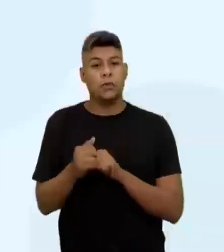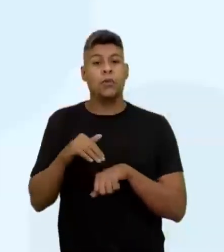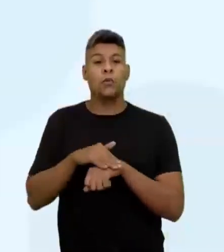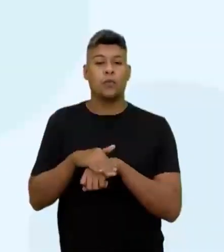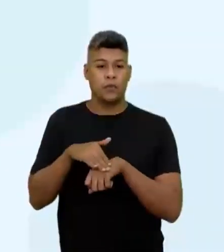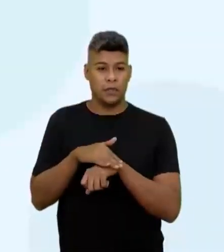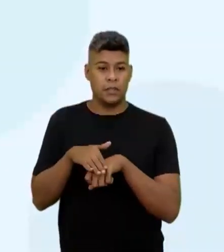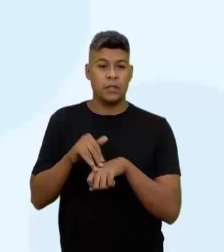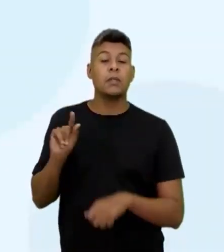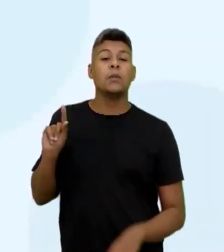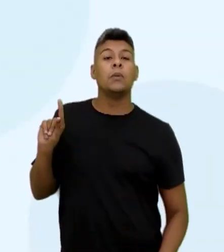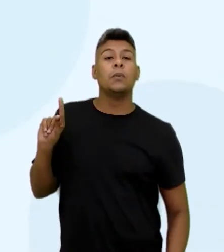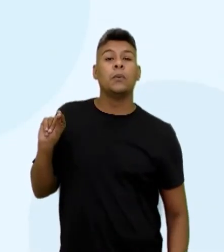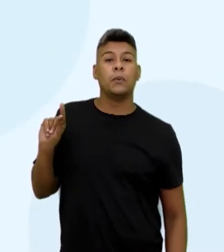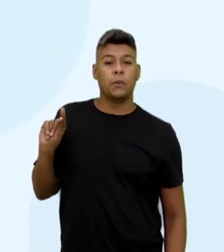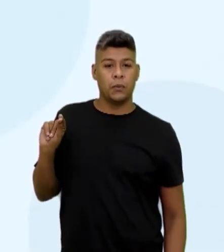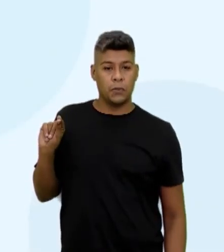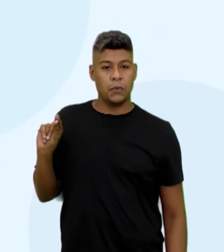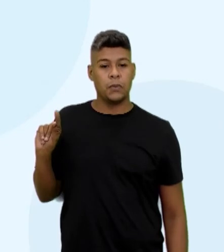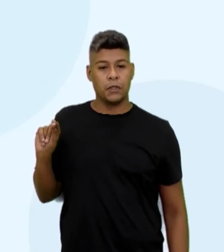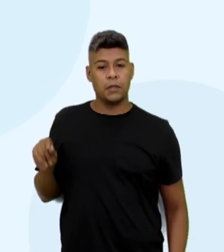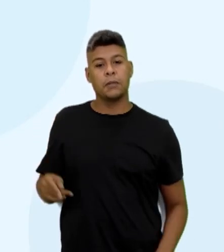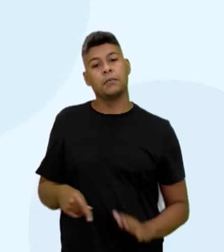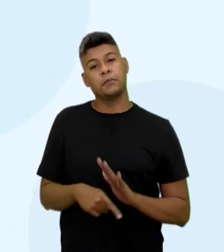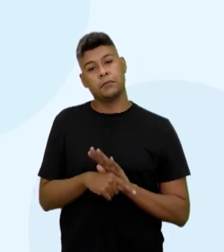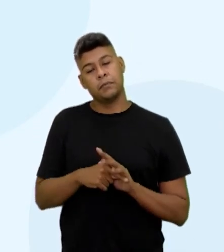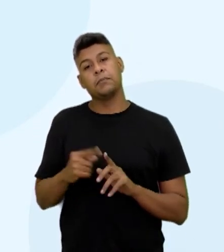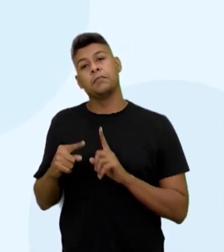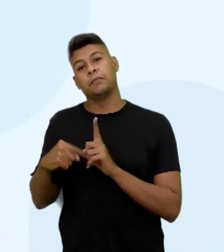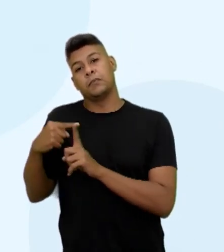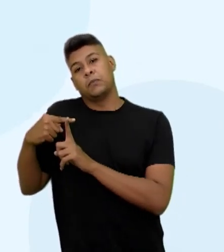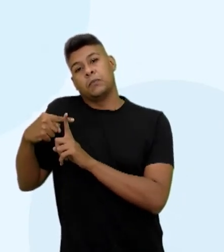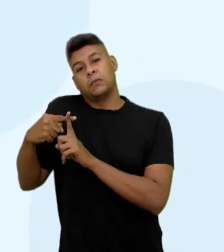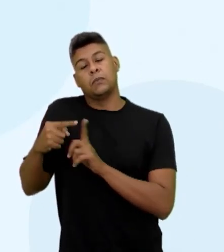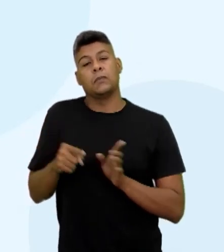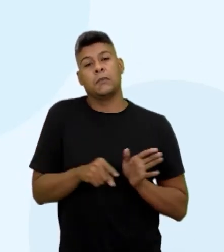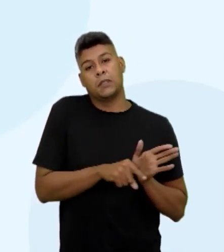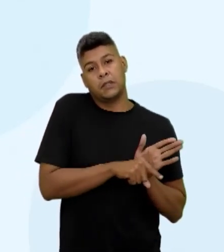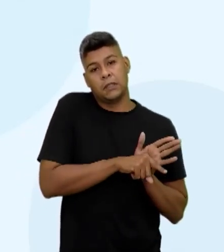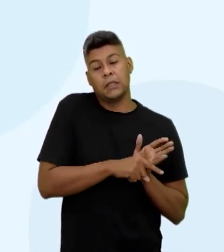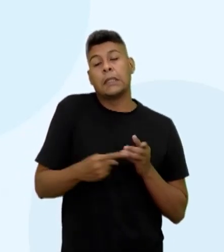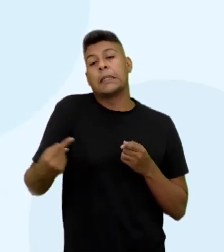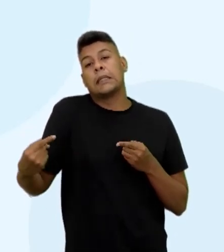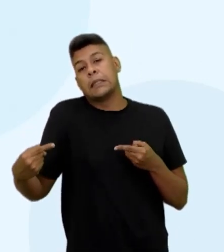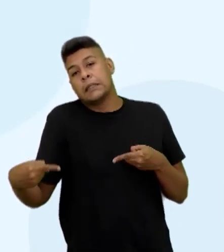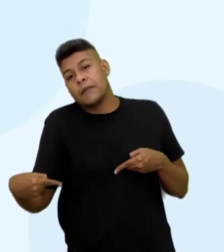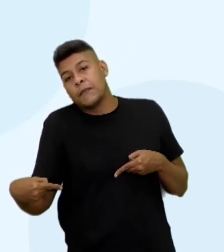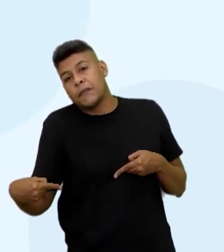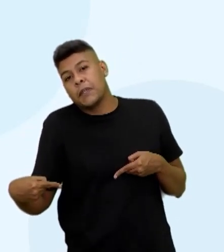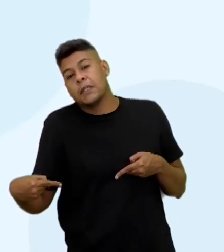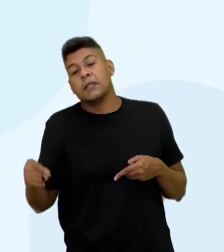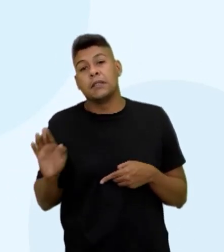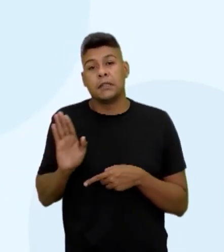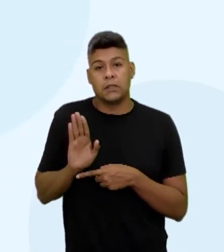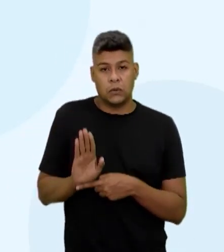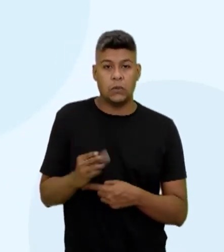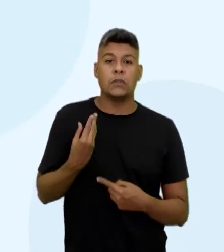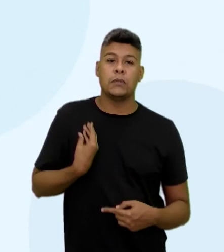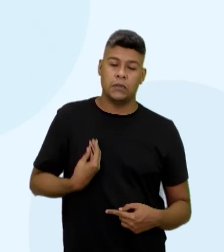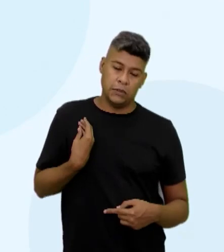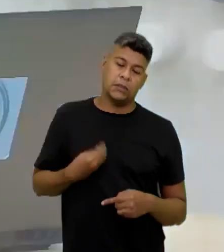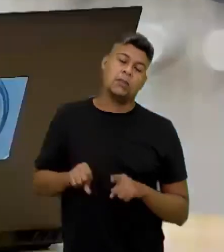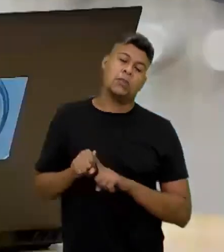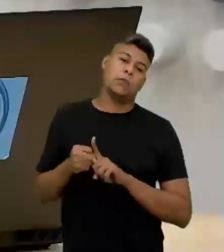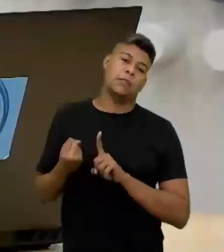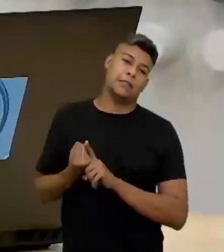conversando ainda sobre vantagens e desvantagens desafios e benefícios e se